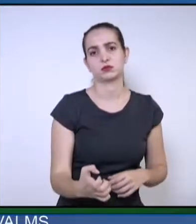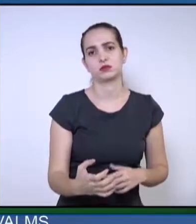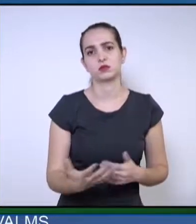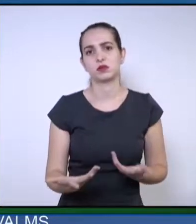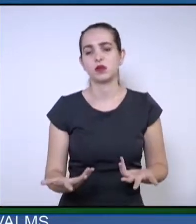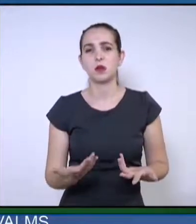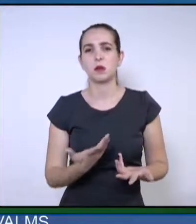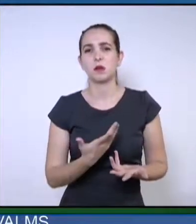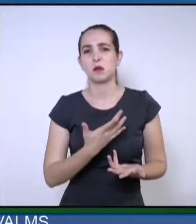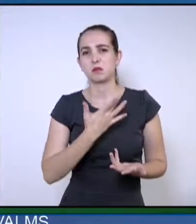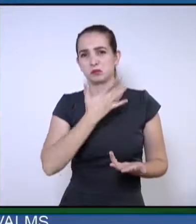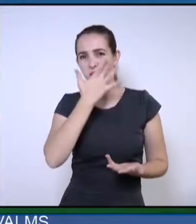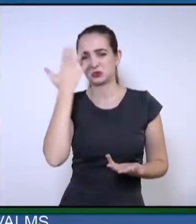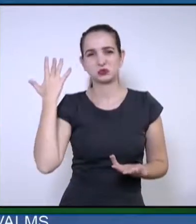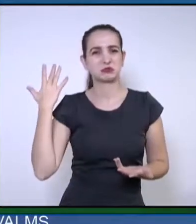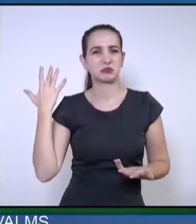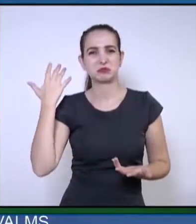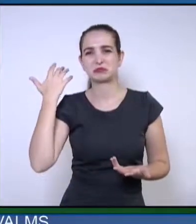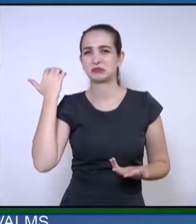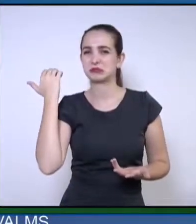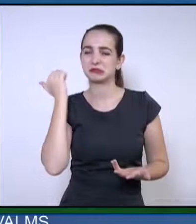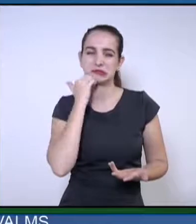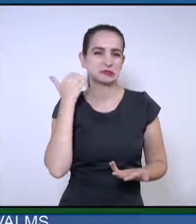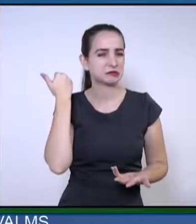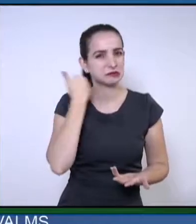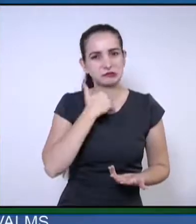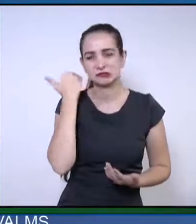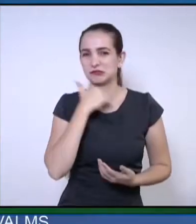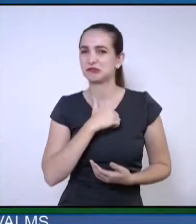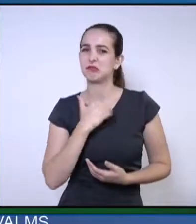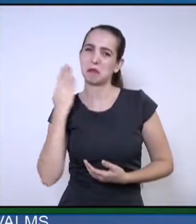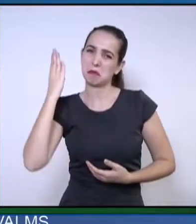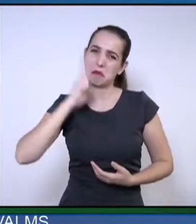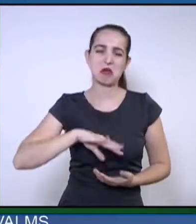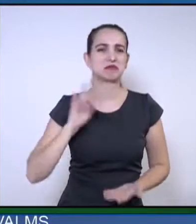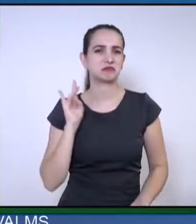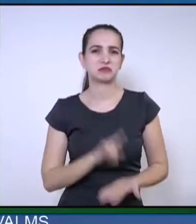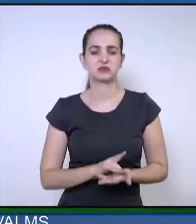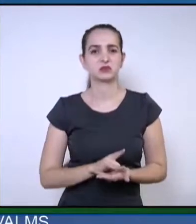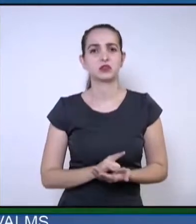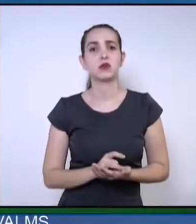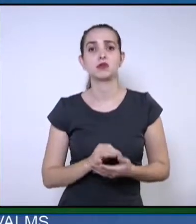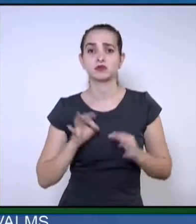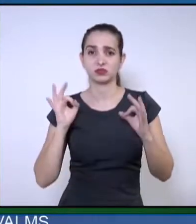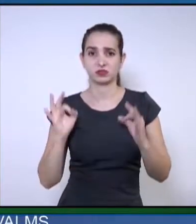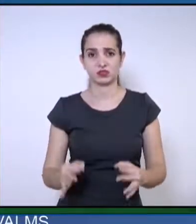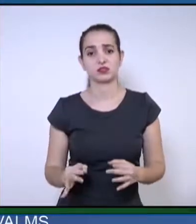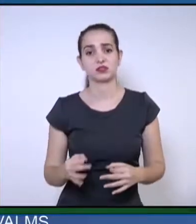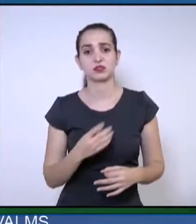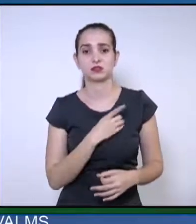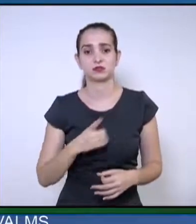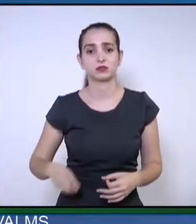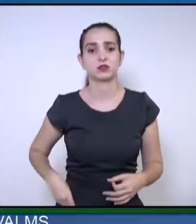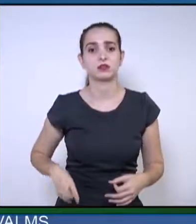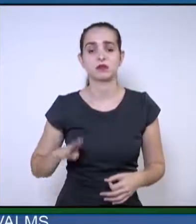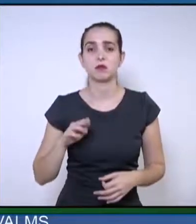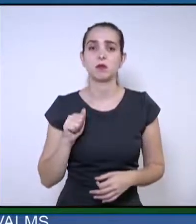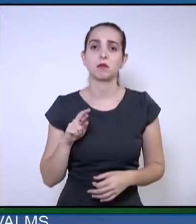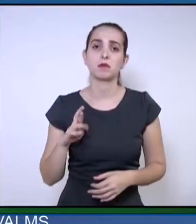por marginais, senhores deputados, por bandidos, que com certeza, deputado Barbosinha, não